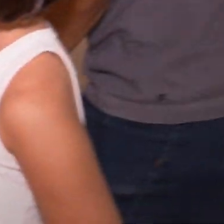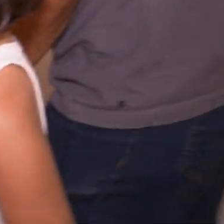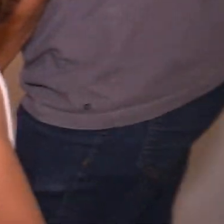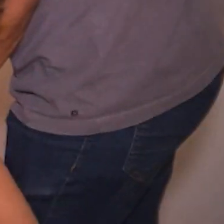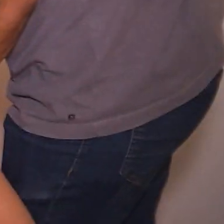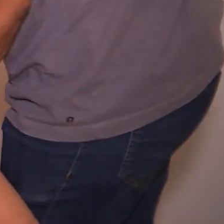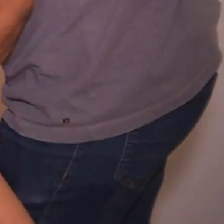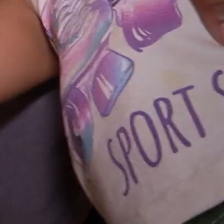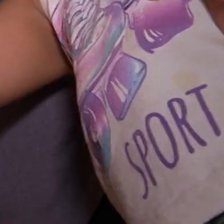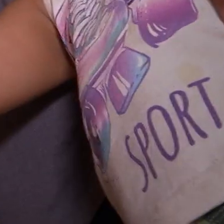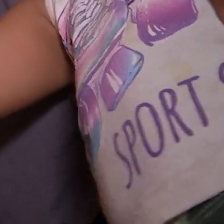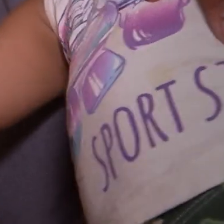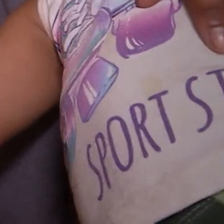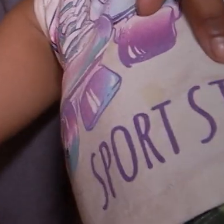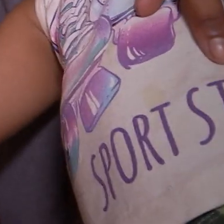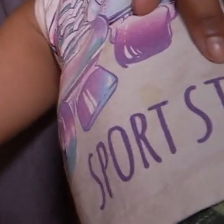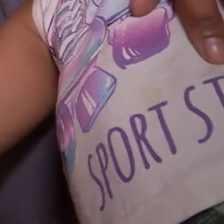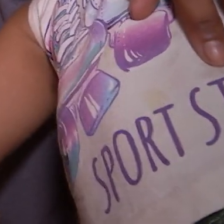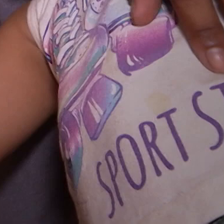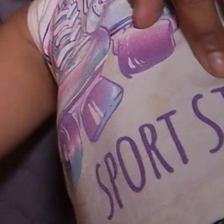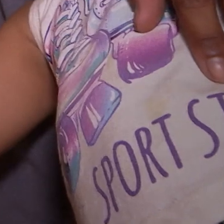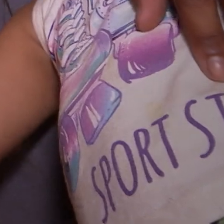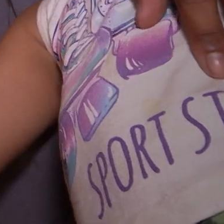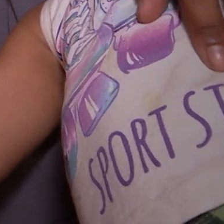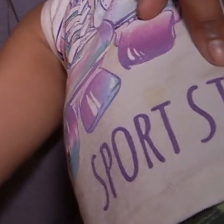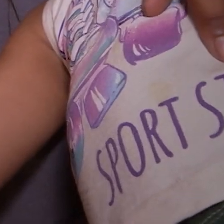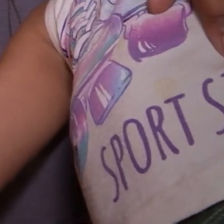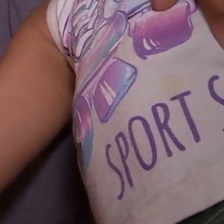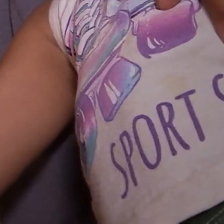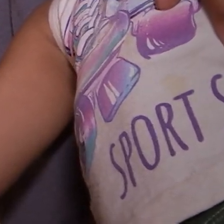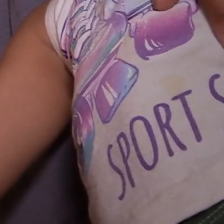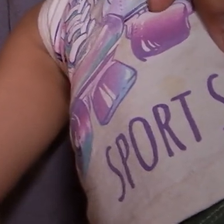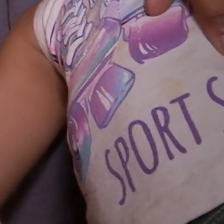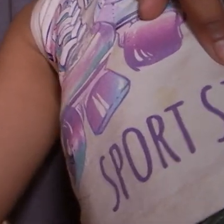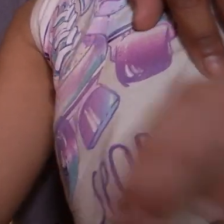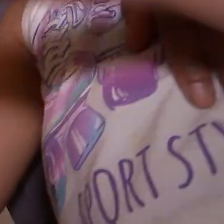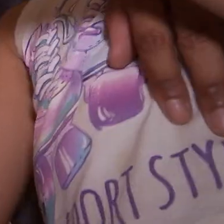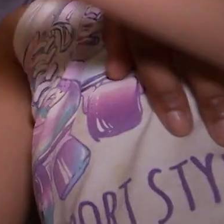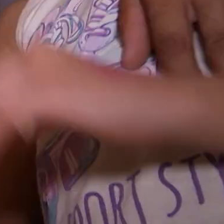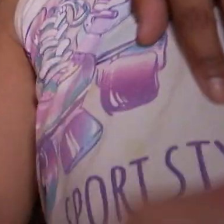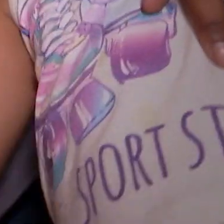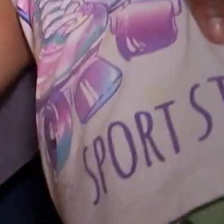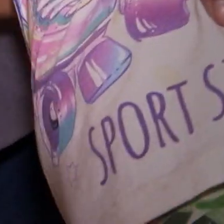chegar. Eu posso com todo tipo de força que